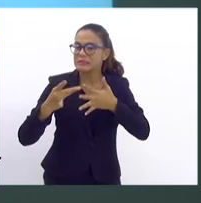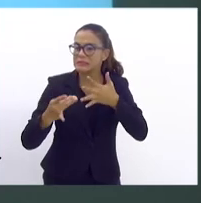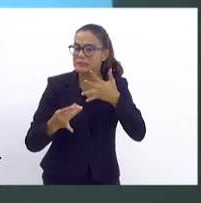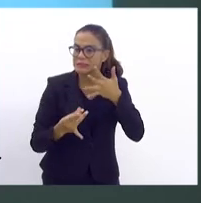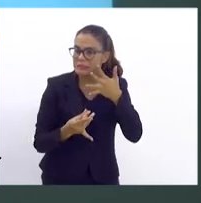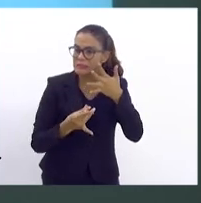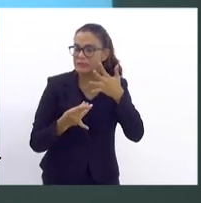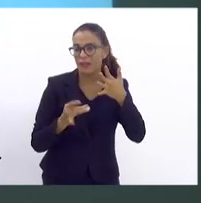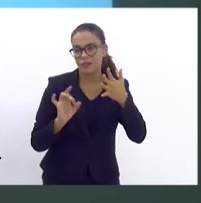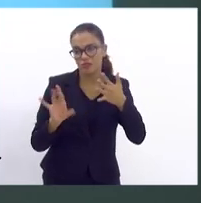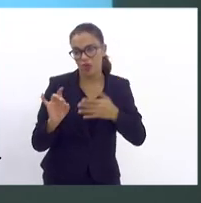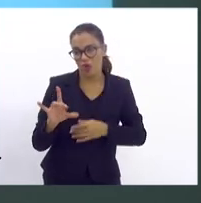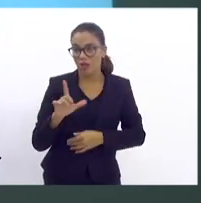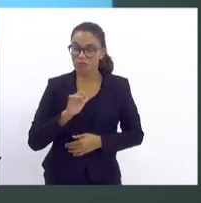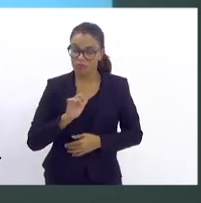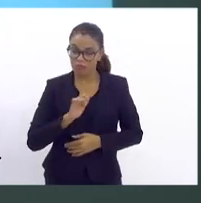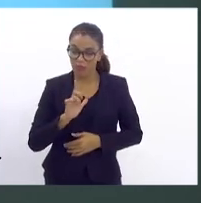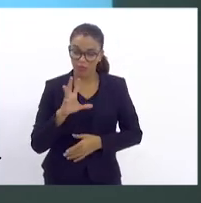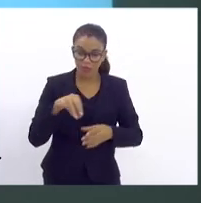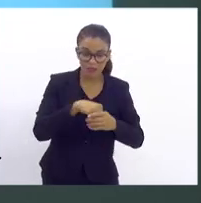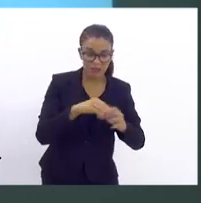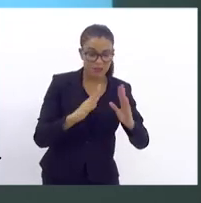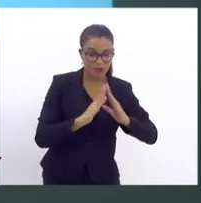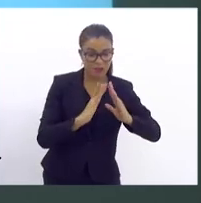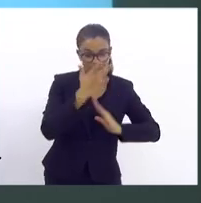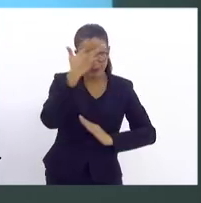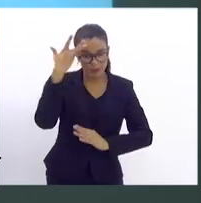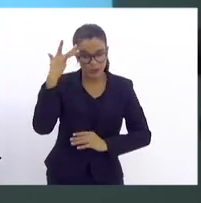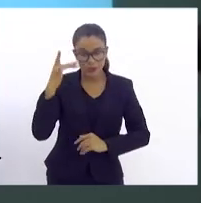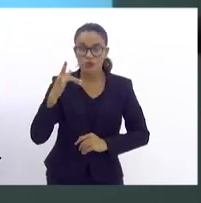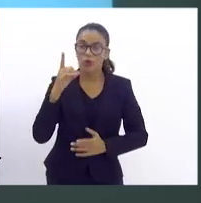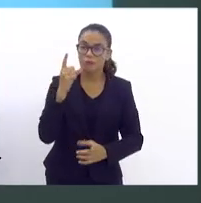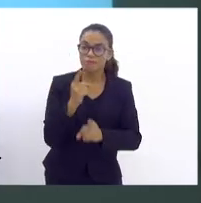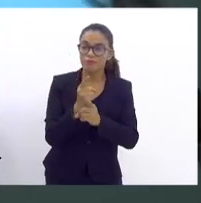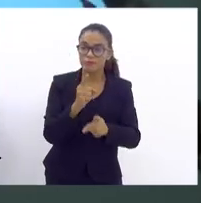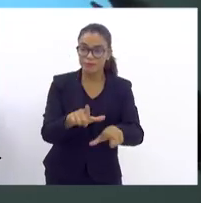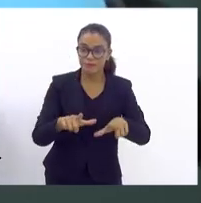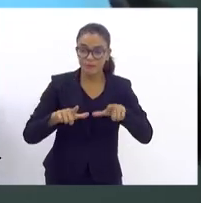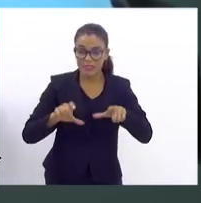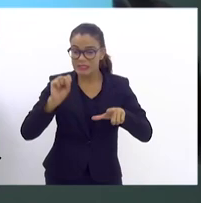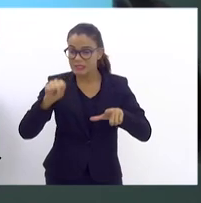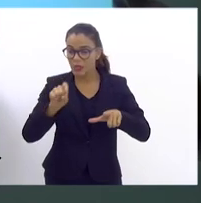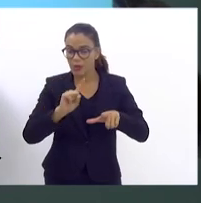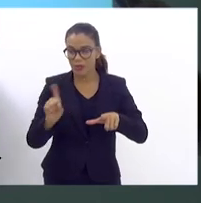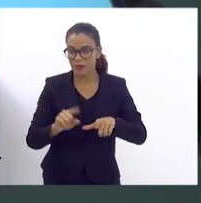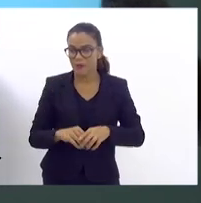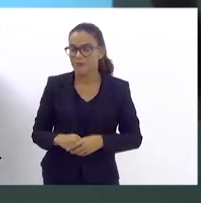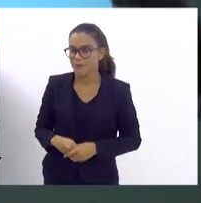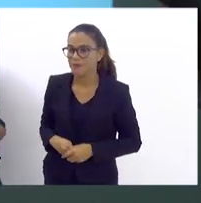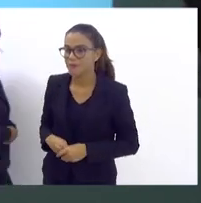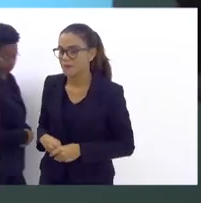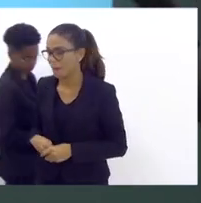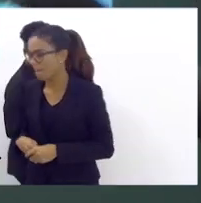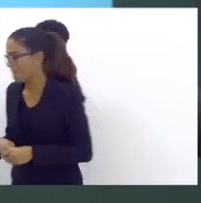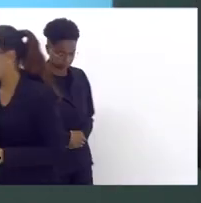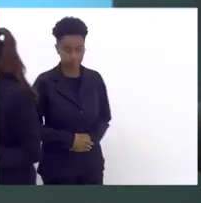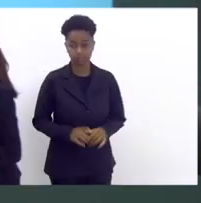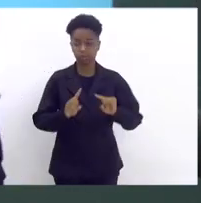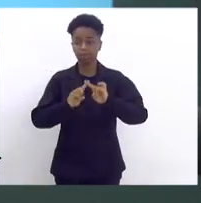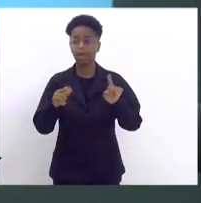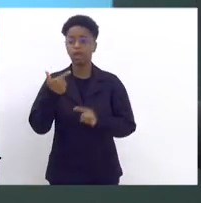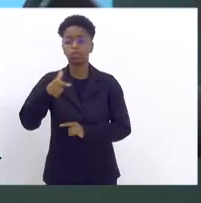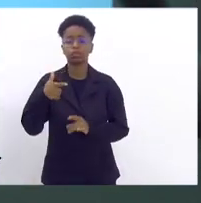acrescentou se você tinha na sua casa uma pessoa diagnosticada sim ou não não acrescentou